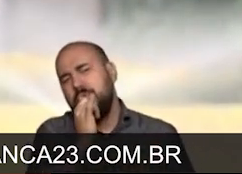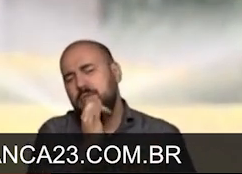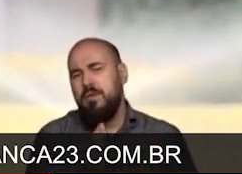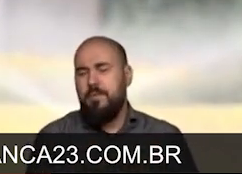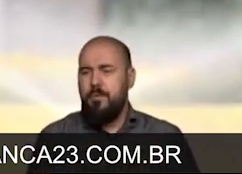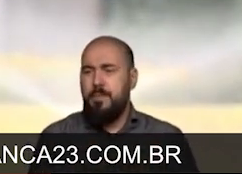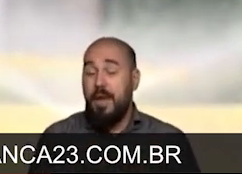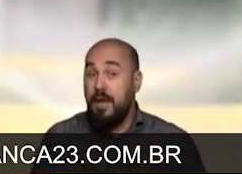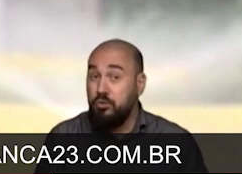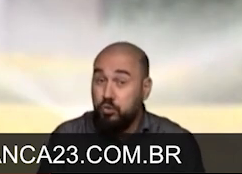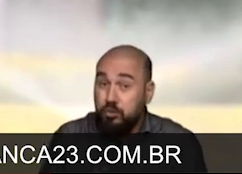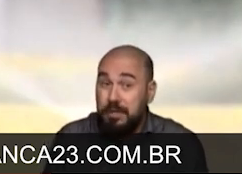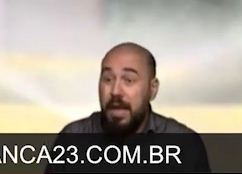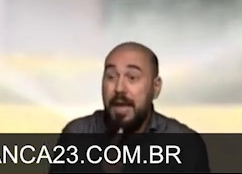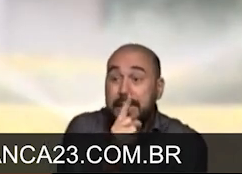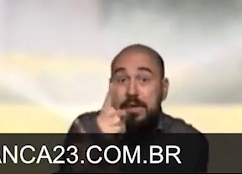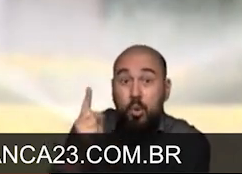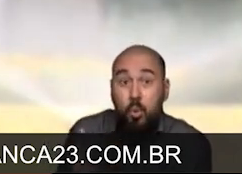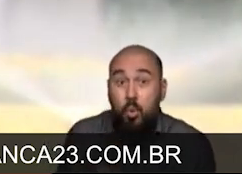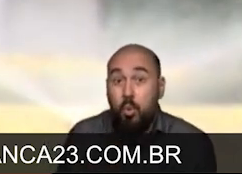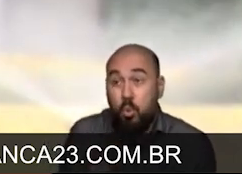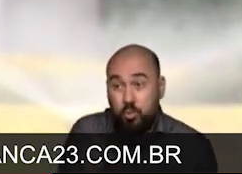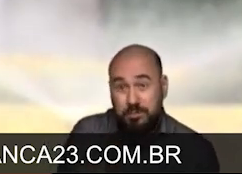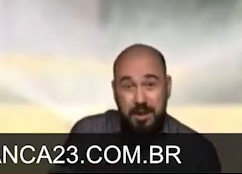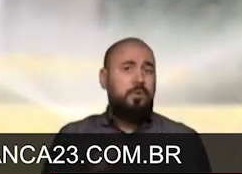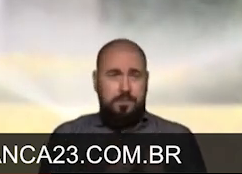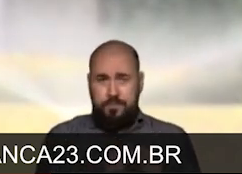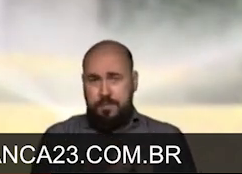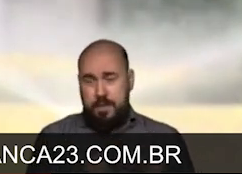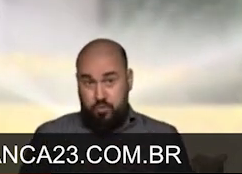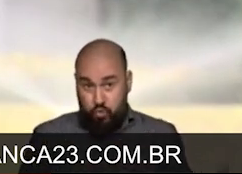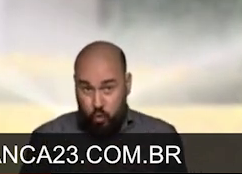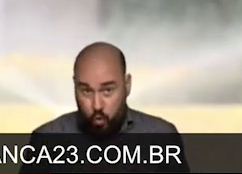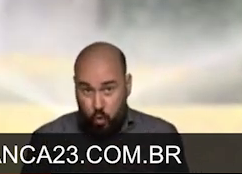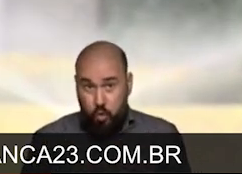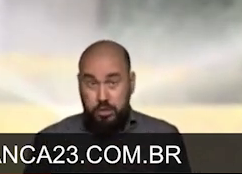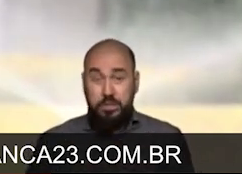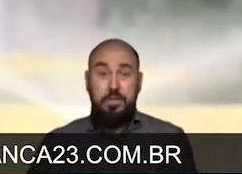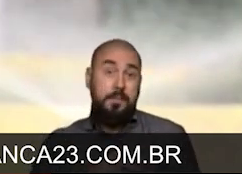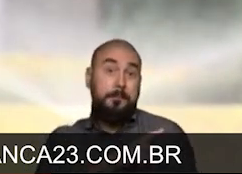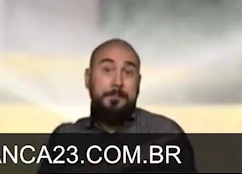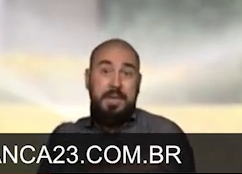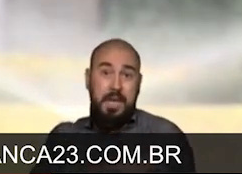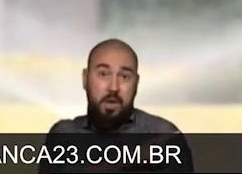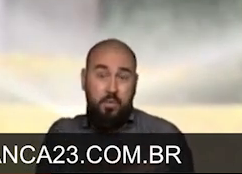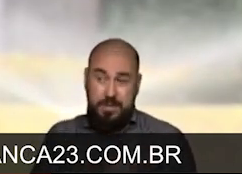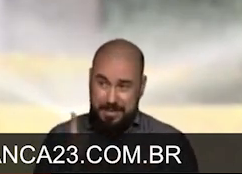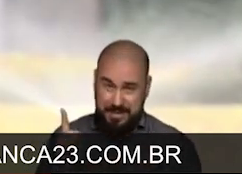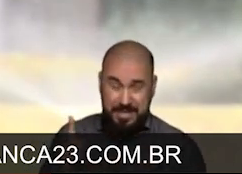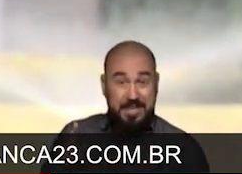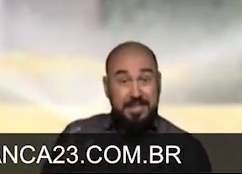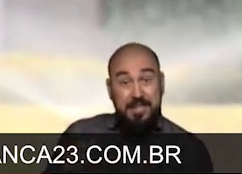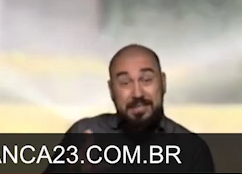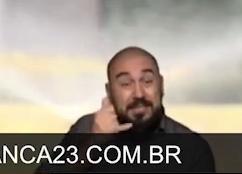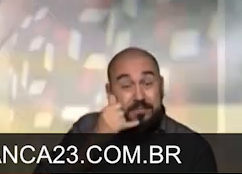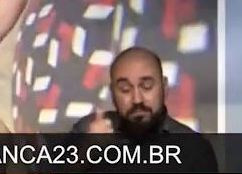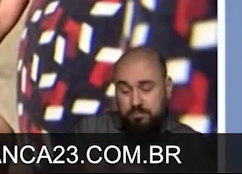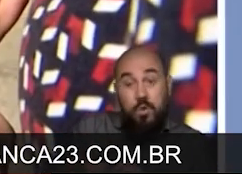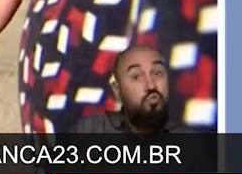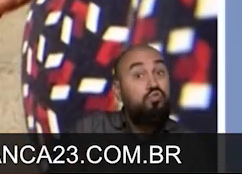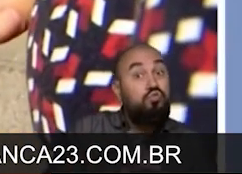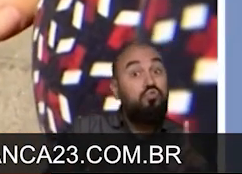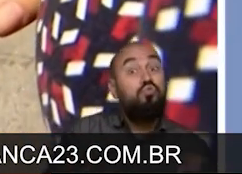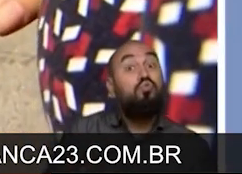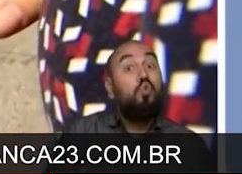facilitar, né, o rastreamento, né? O que é feito atualmente no Piauí, né? Por lá né, quando uma nova linha é habilitada,